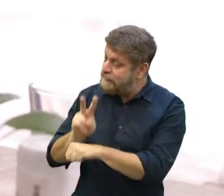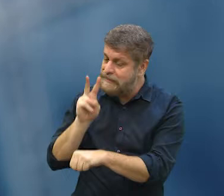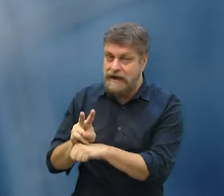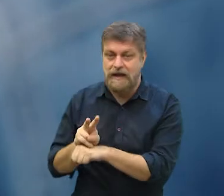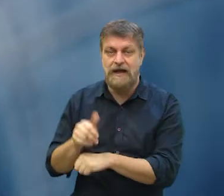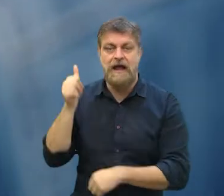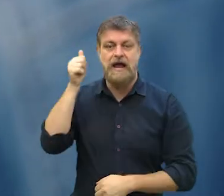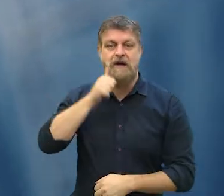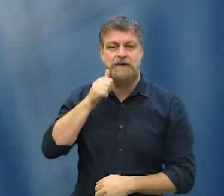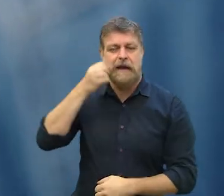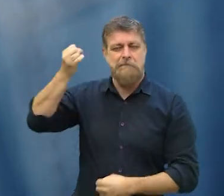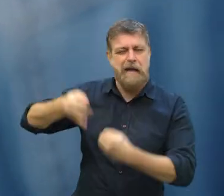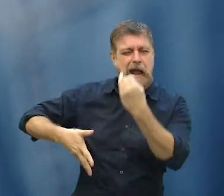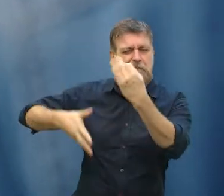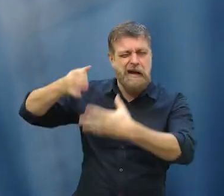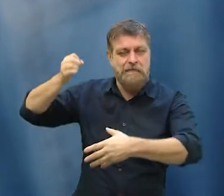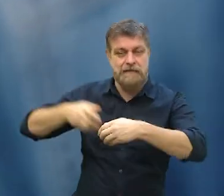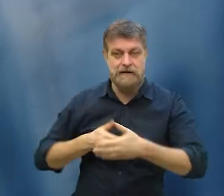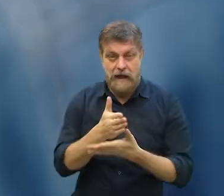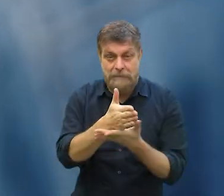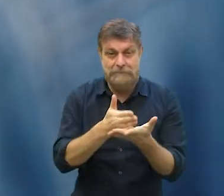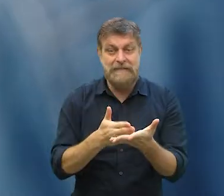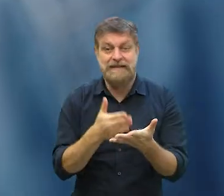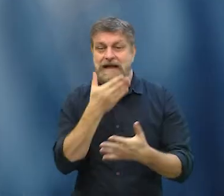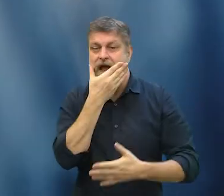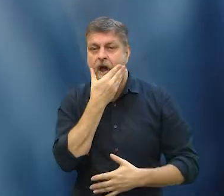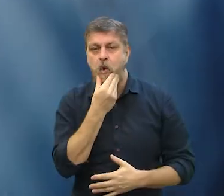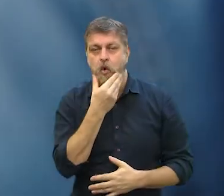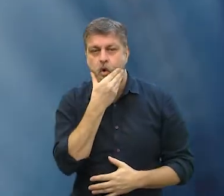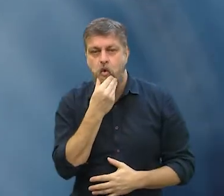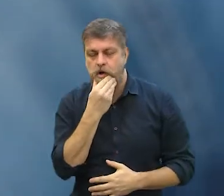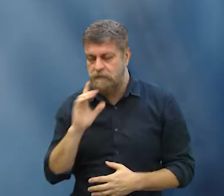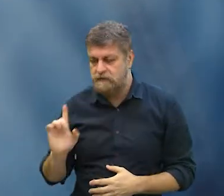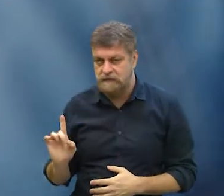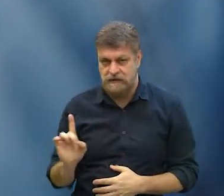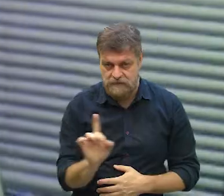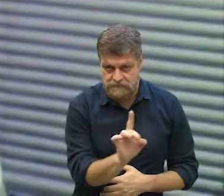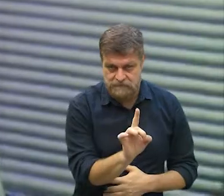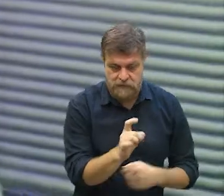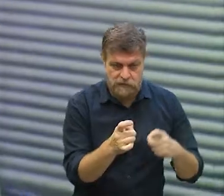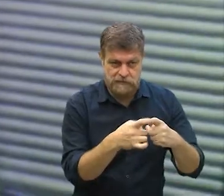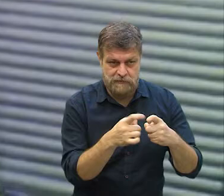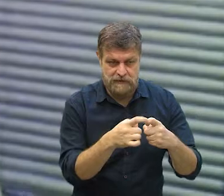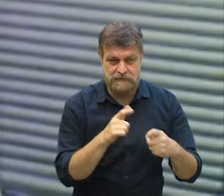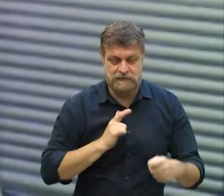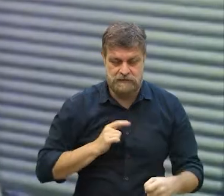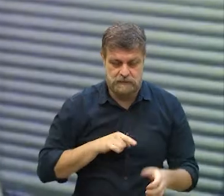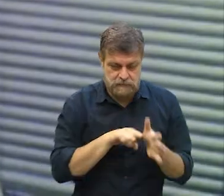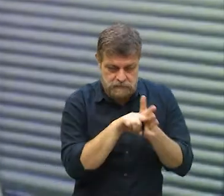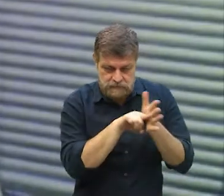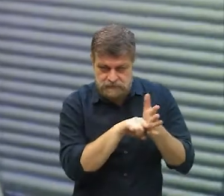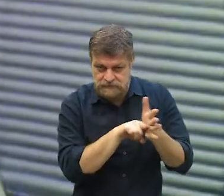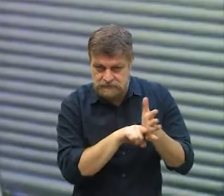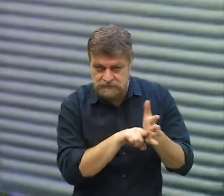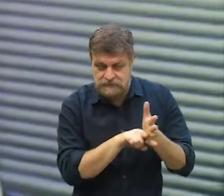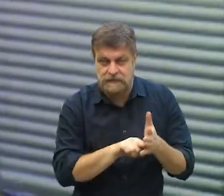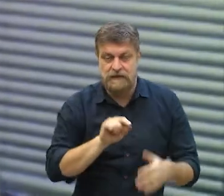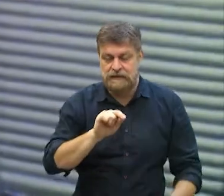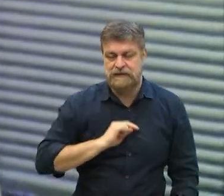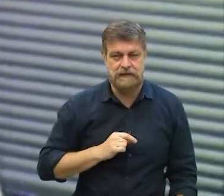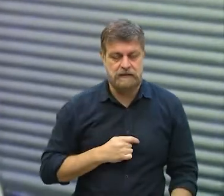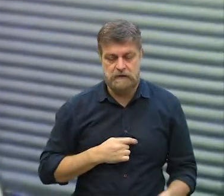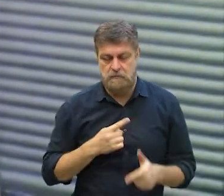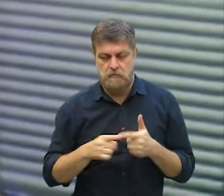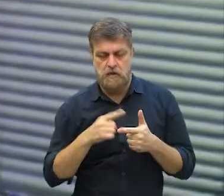porque, como você bem disse no começo, realmente, metade dos homens que chegam aqui na consulta, esses que vêm para fazer